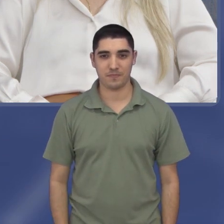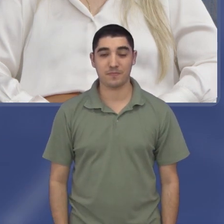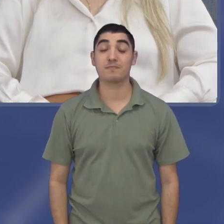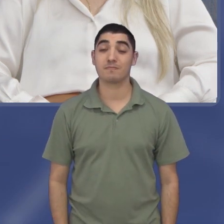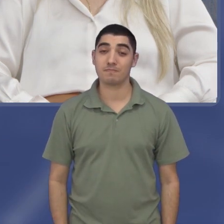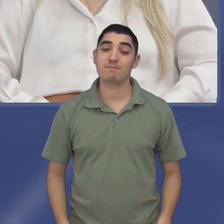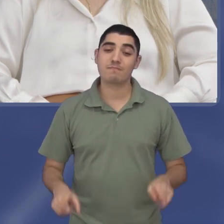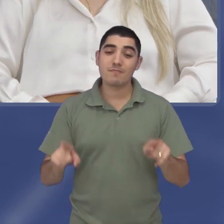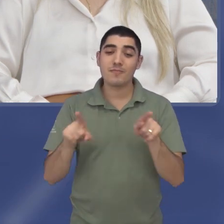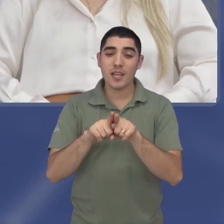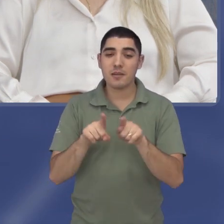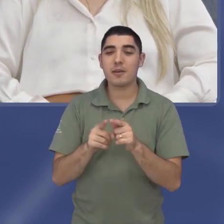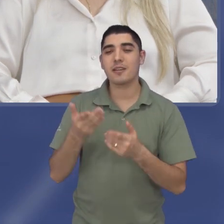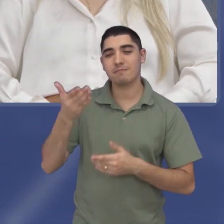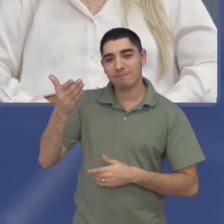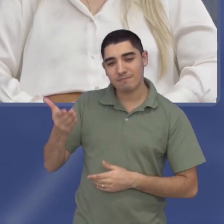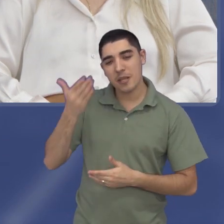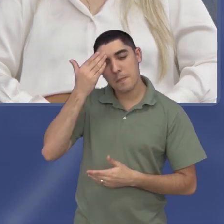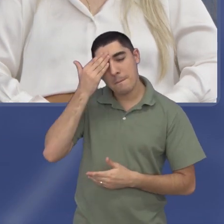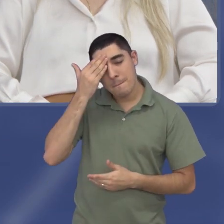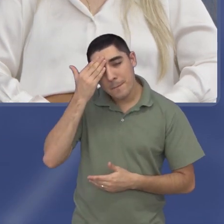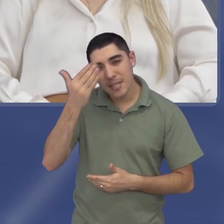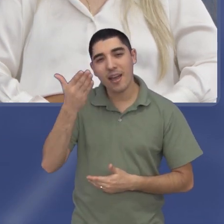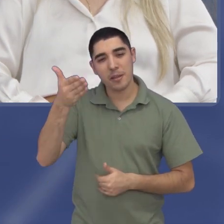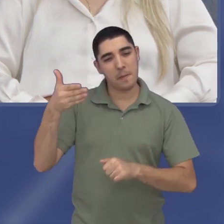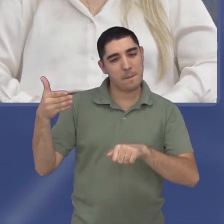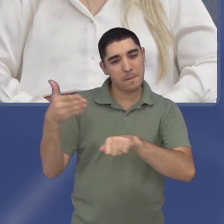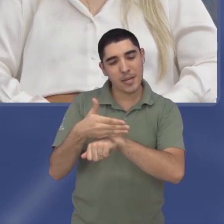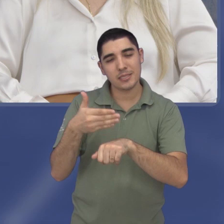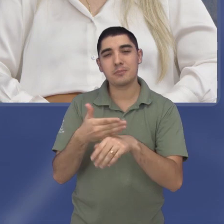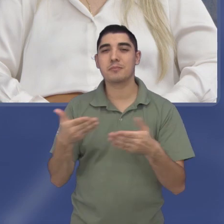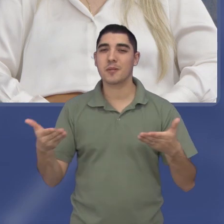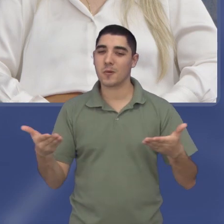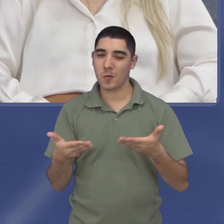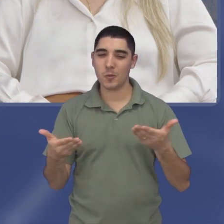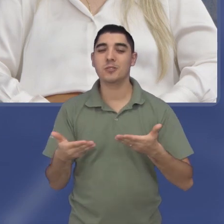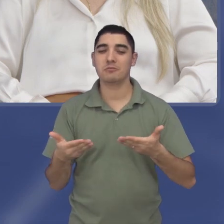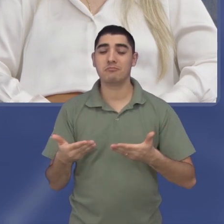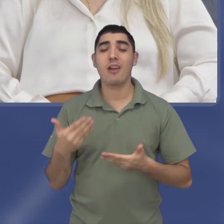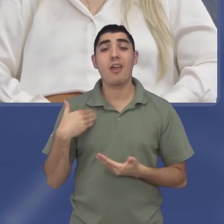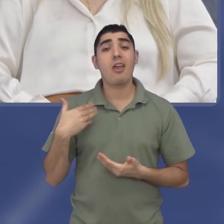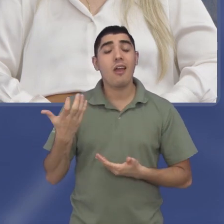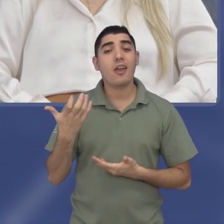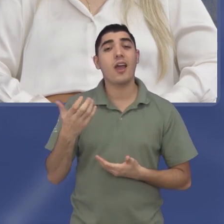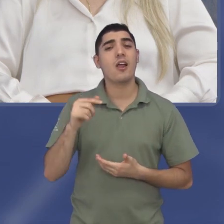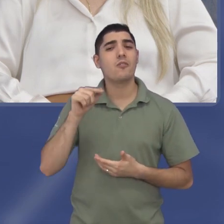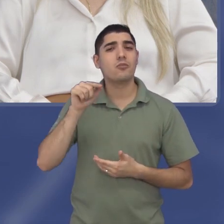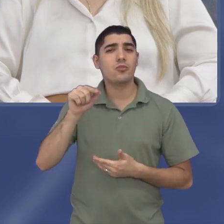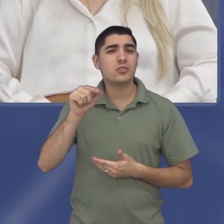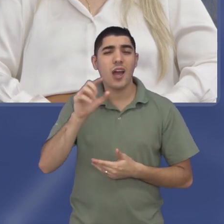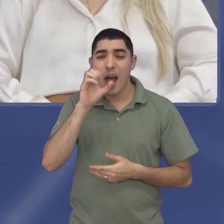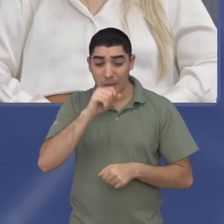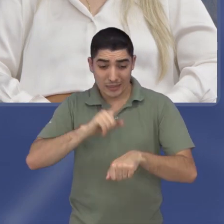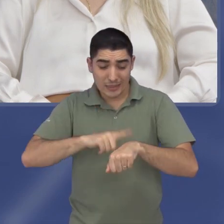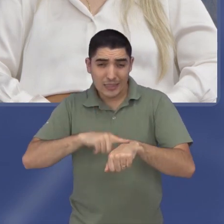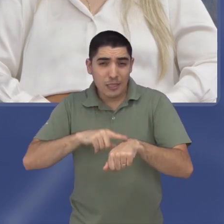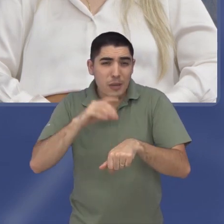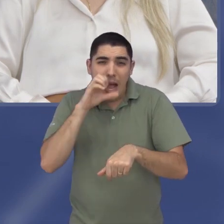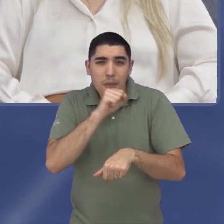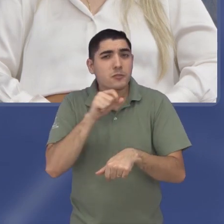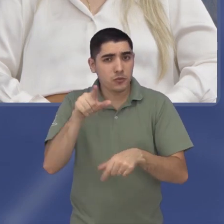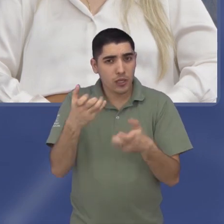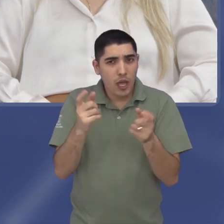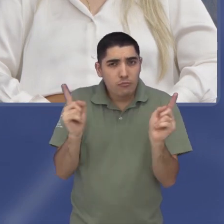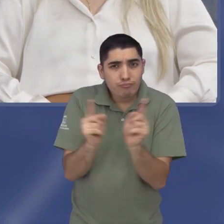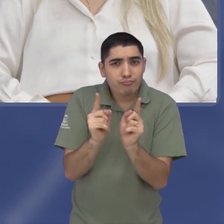Eu gostaria também de agradecer mais uma vez a sua participação com a gente. Você gostaria de rapidamente, nosso tempo está curto, deixar